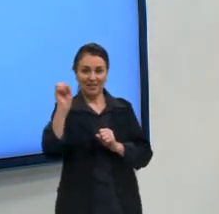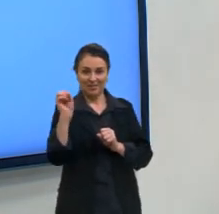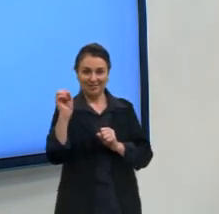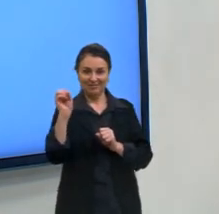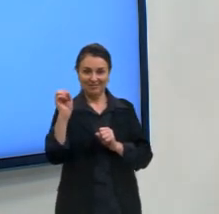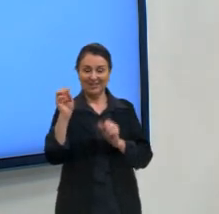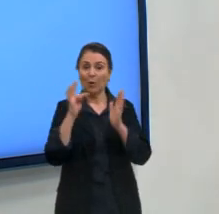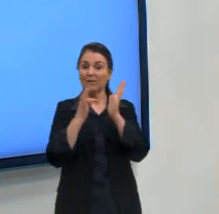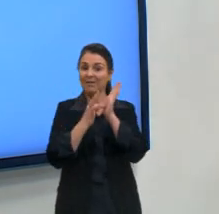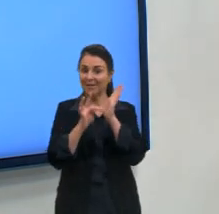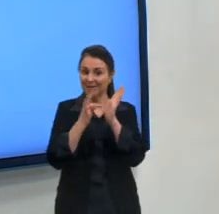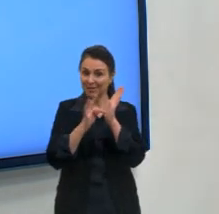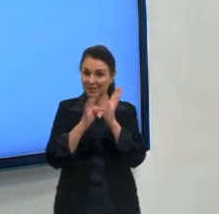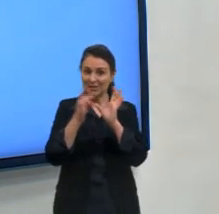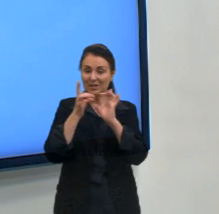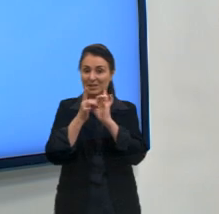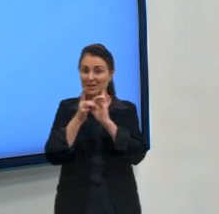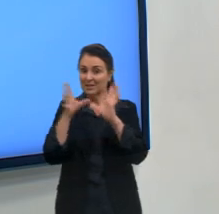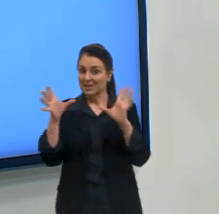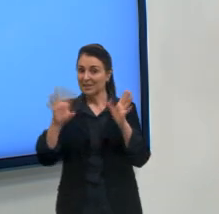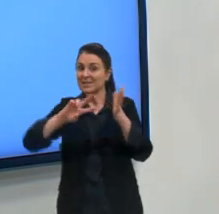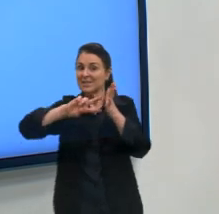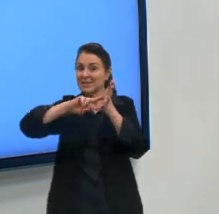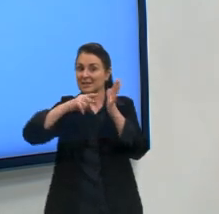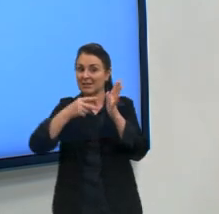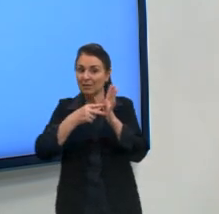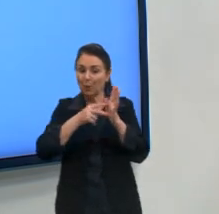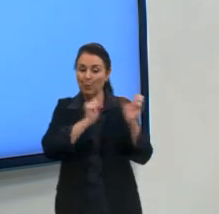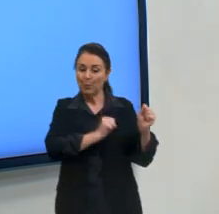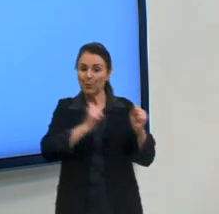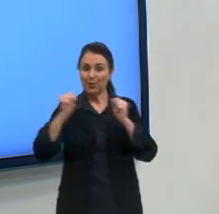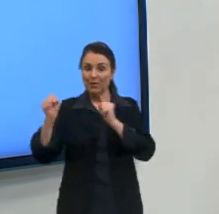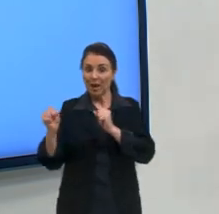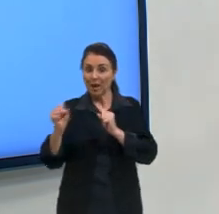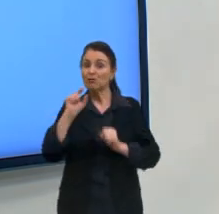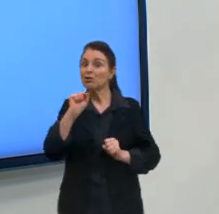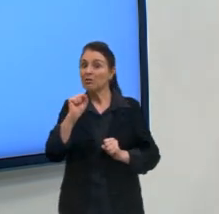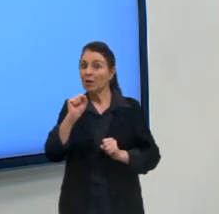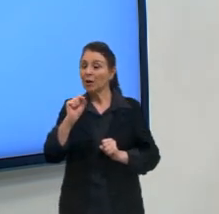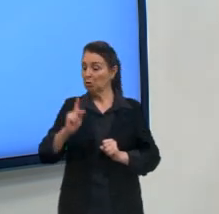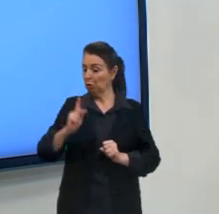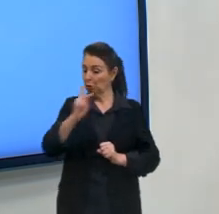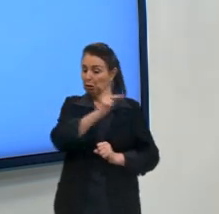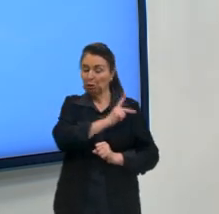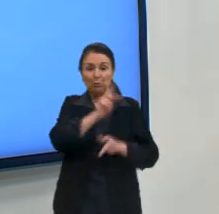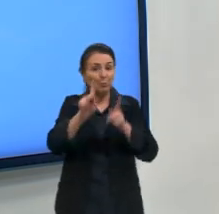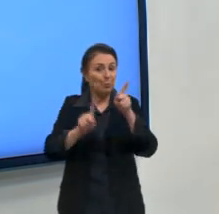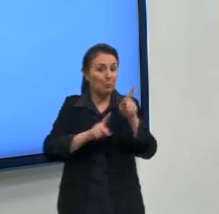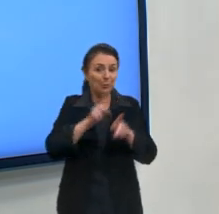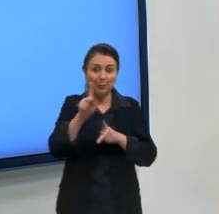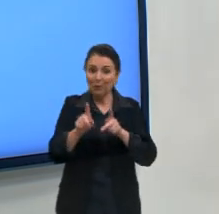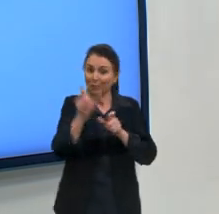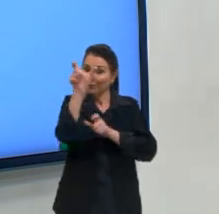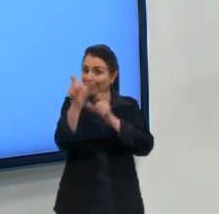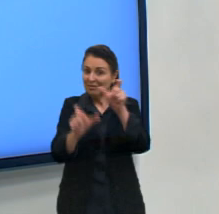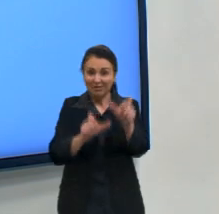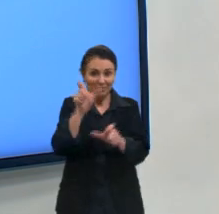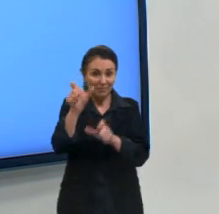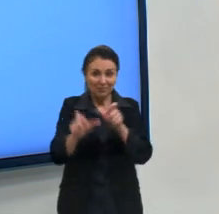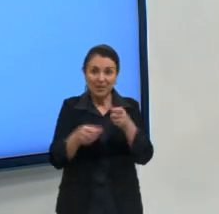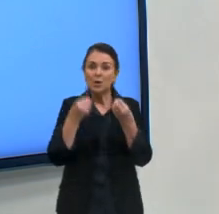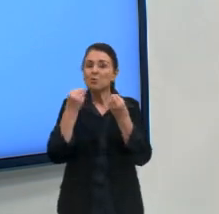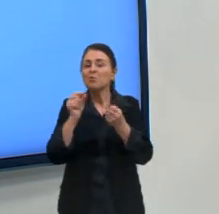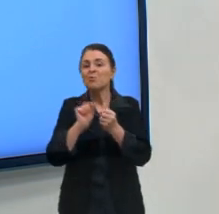democracia quer dizer a o modo poder Popular EA gente vai discutir um pouco como é que agente faz para que realmente